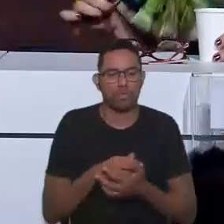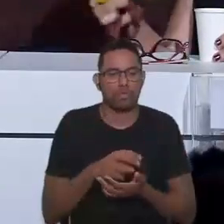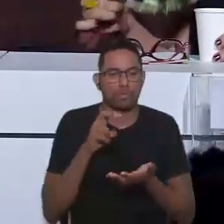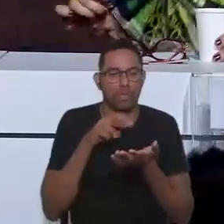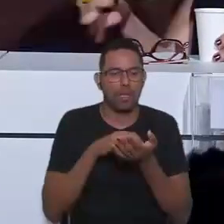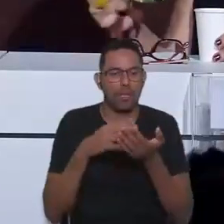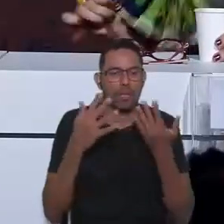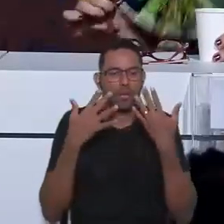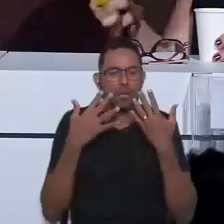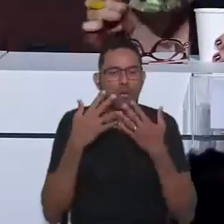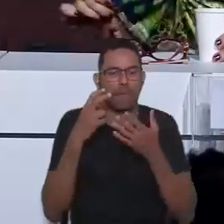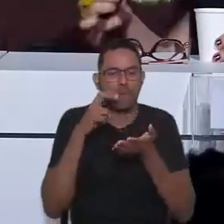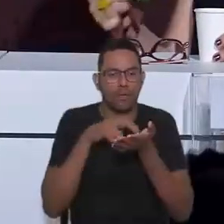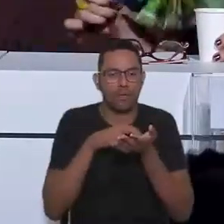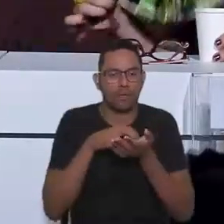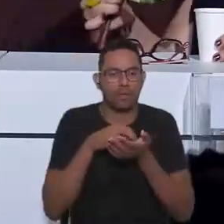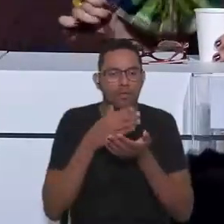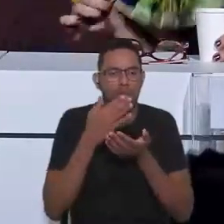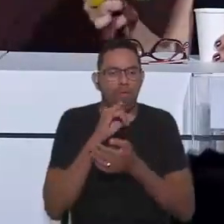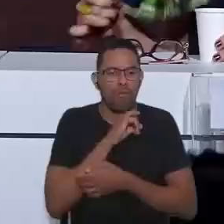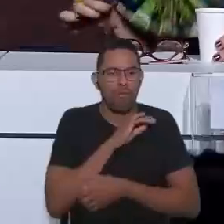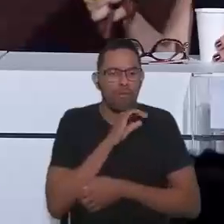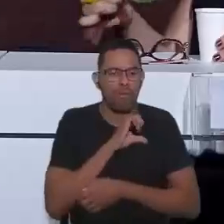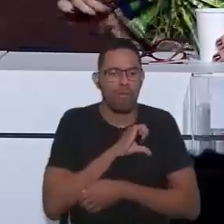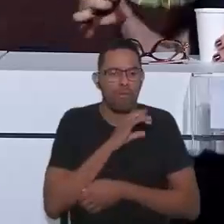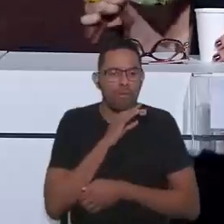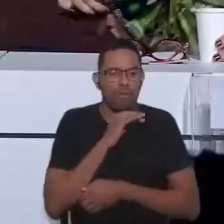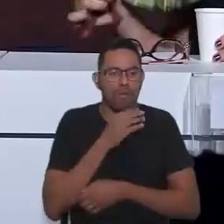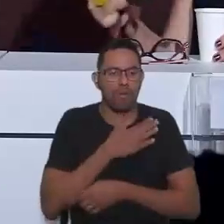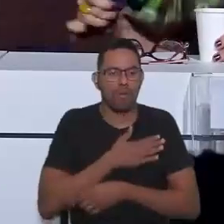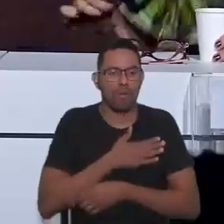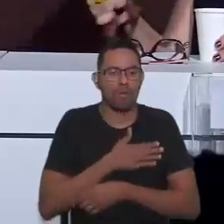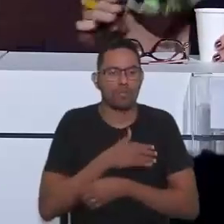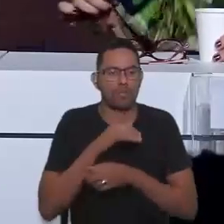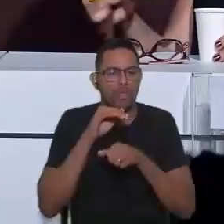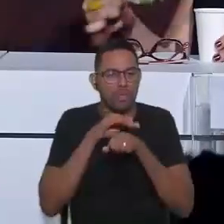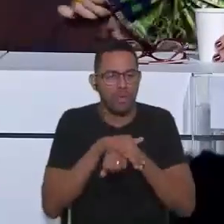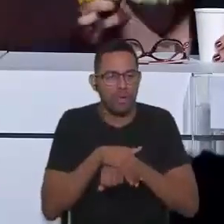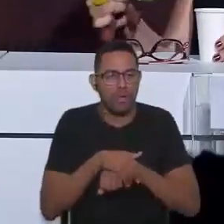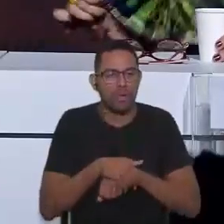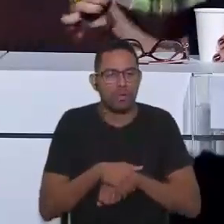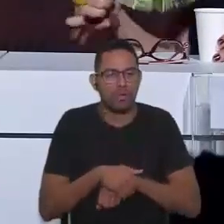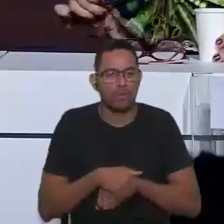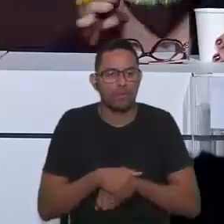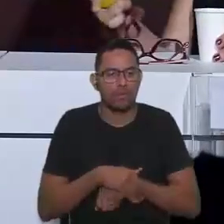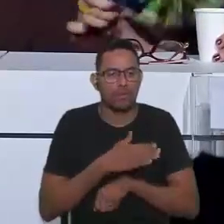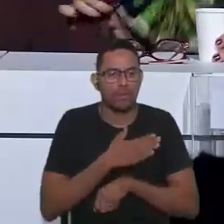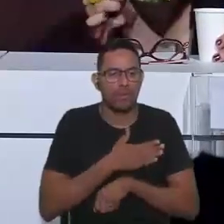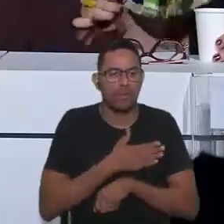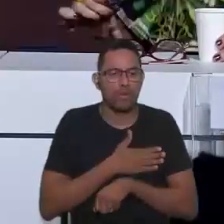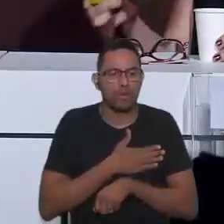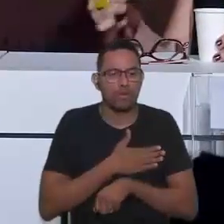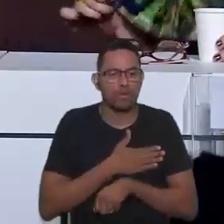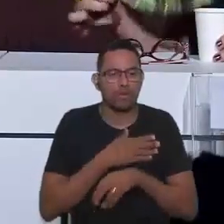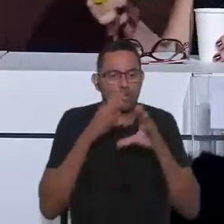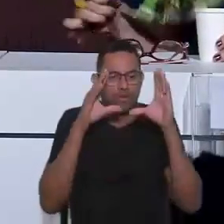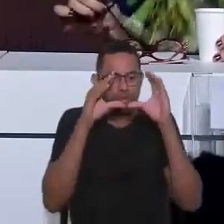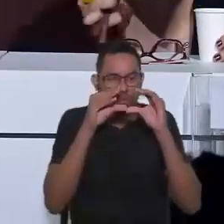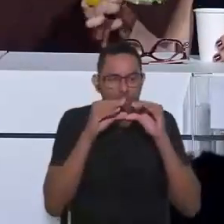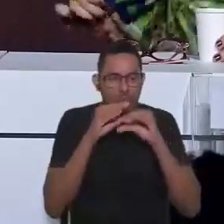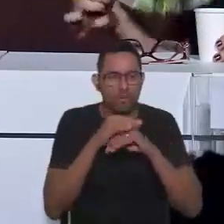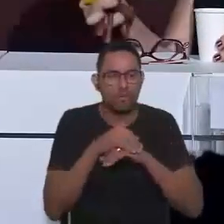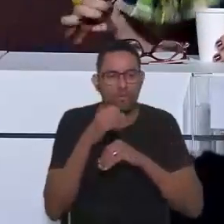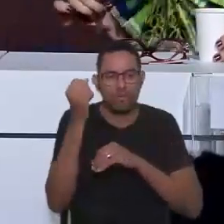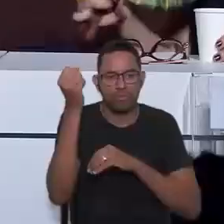cedinho, fresquinho da manhã, acho tudo horrível. Gosto do fresquinho da noite, gosto do escuro, de não